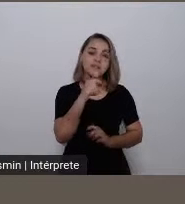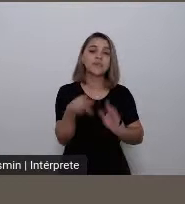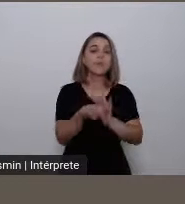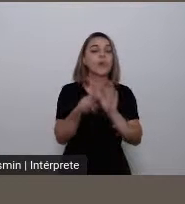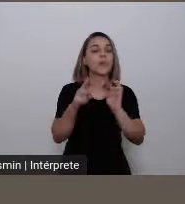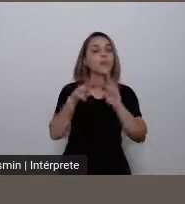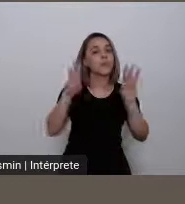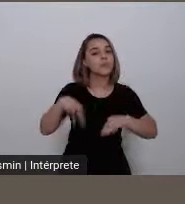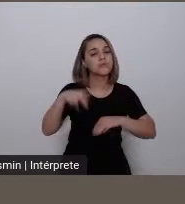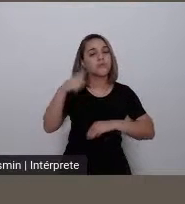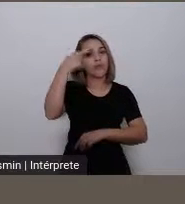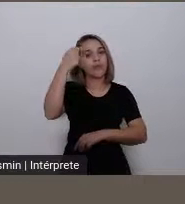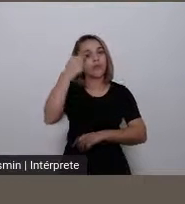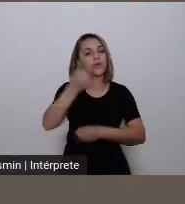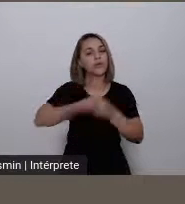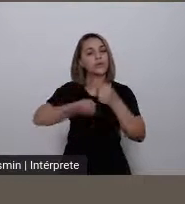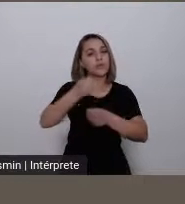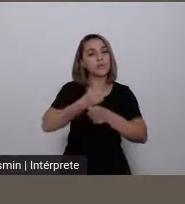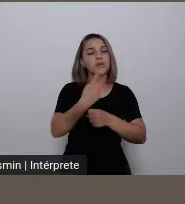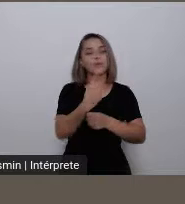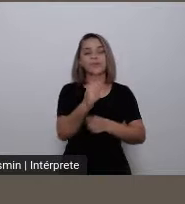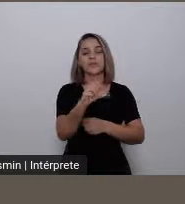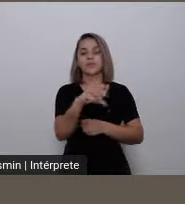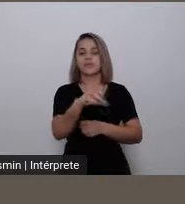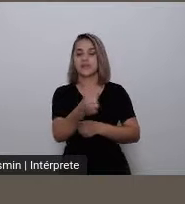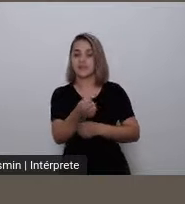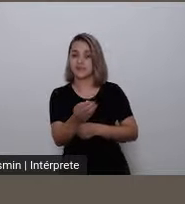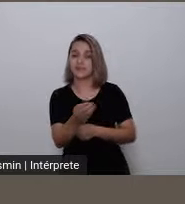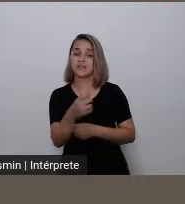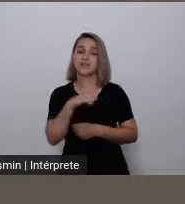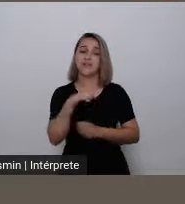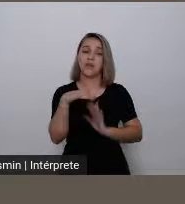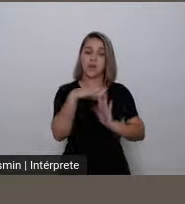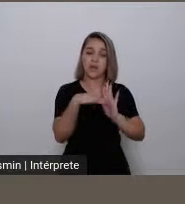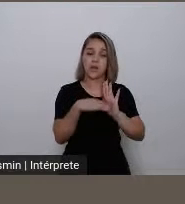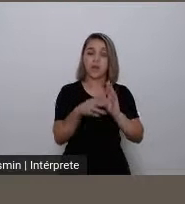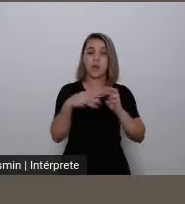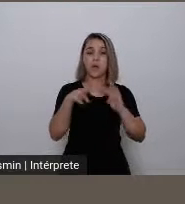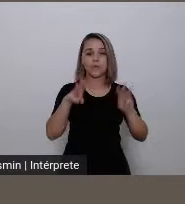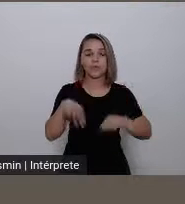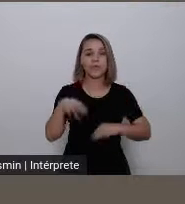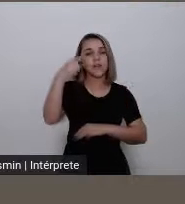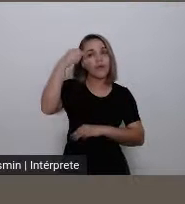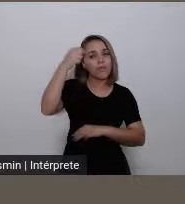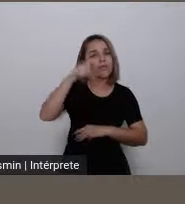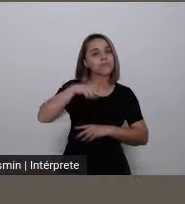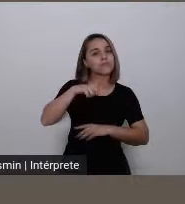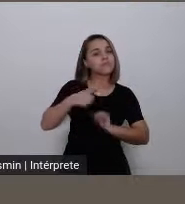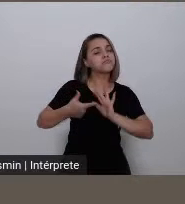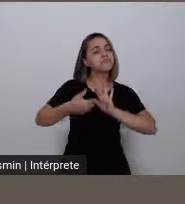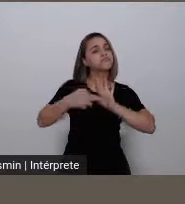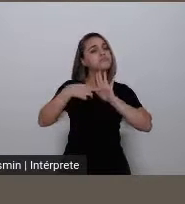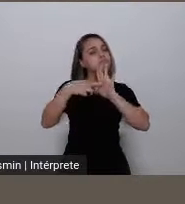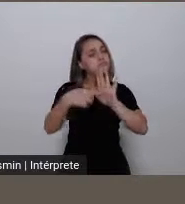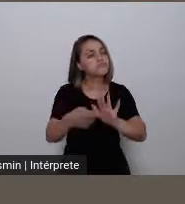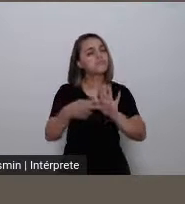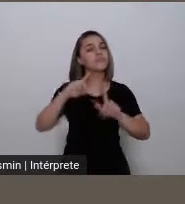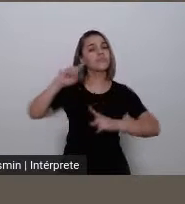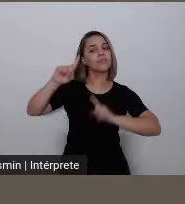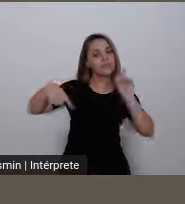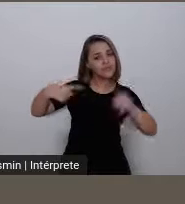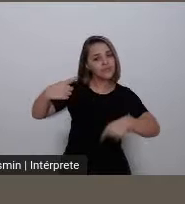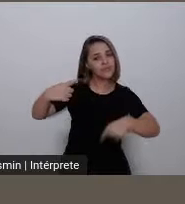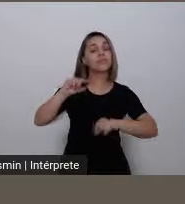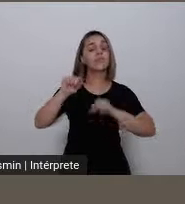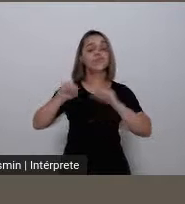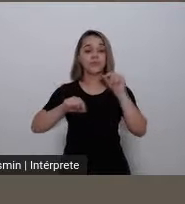de 60. Nesse aspecto, como agenda, o museu universitário representa o potencial elemento renovador, na medida que, no caso do